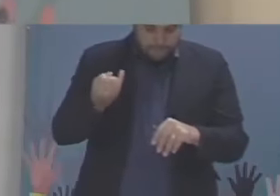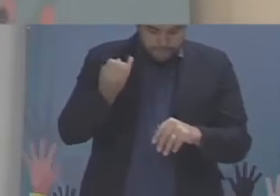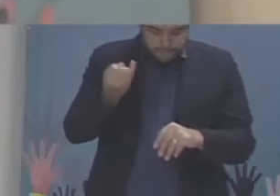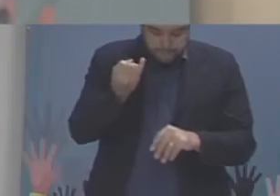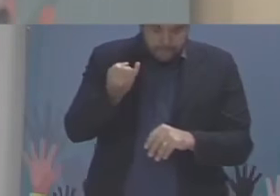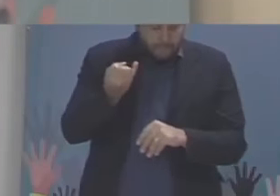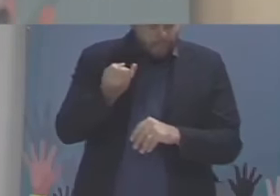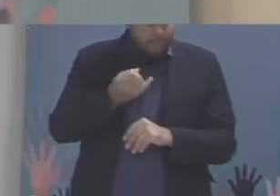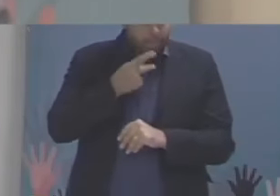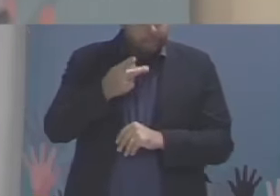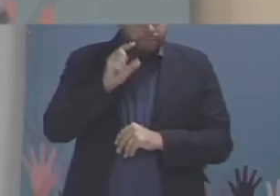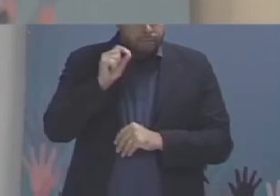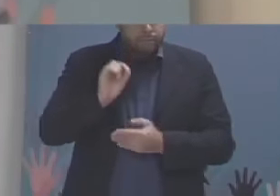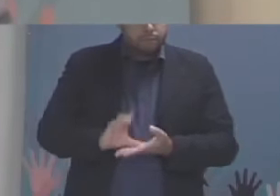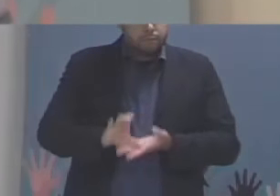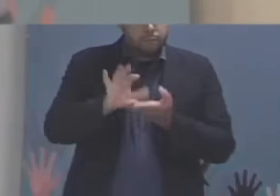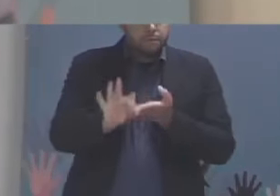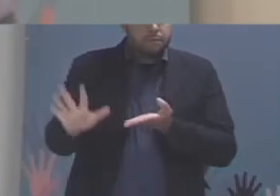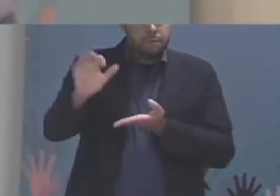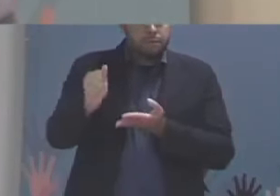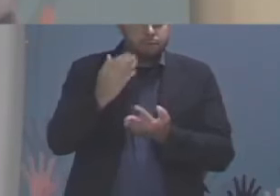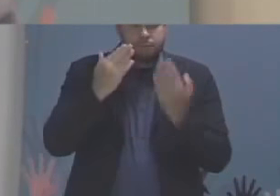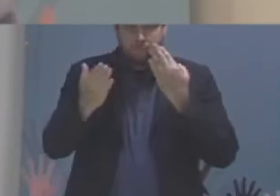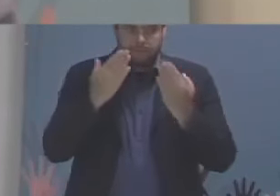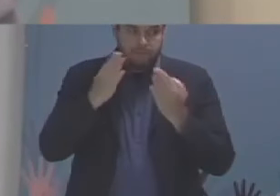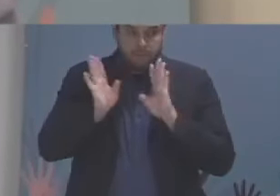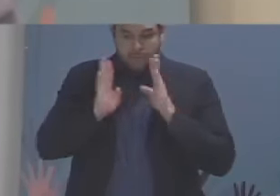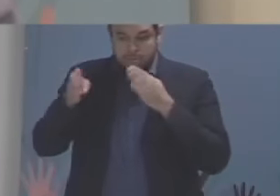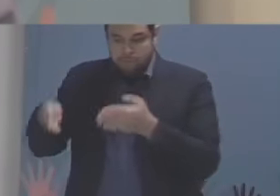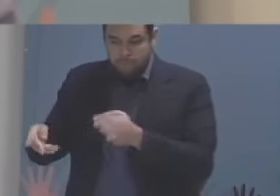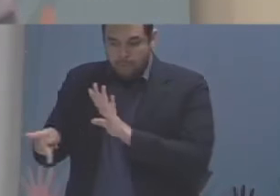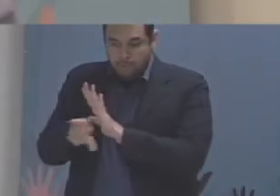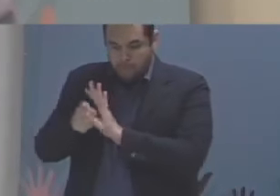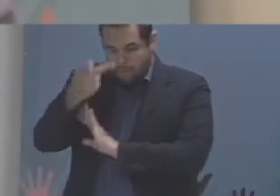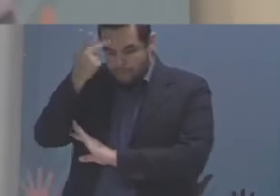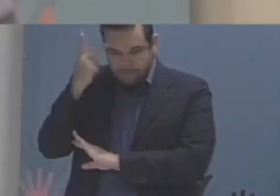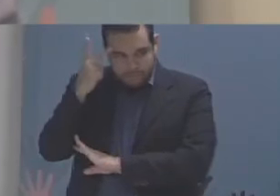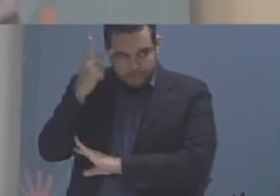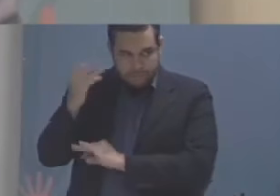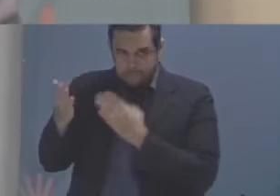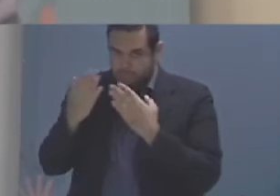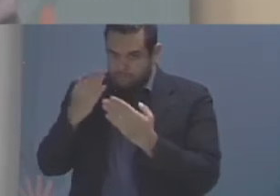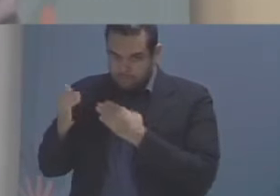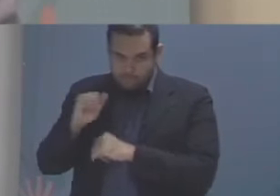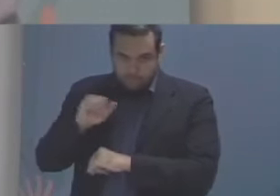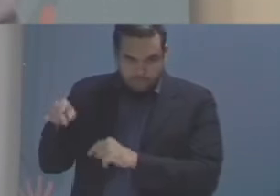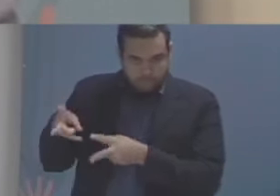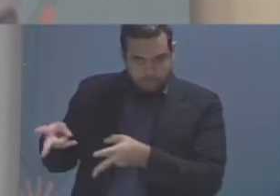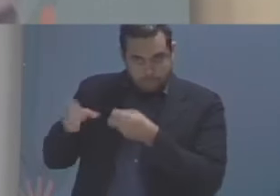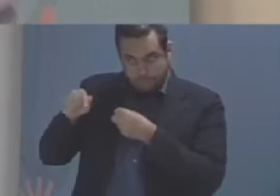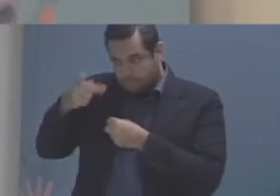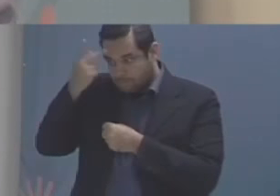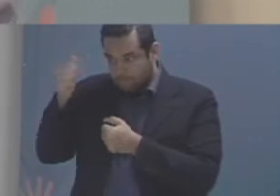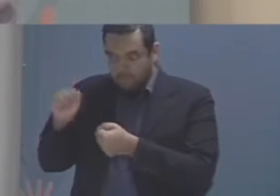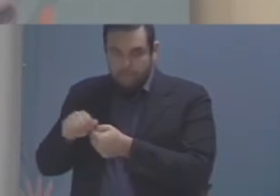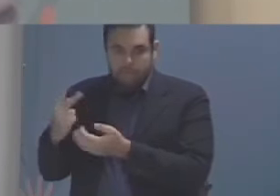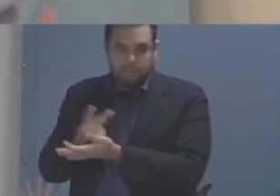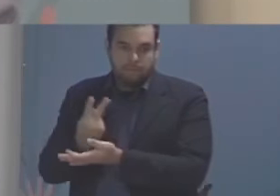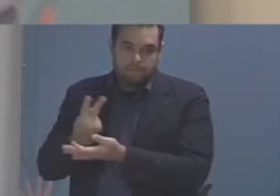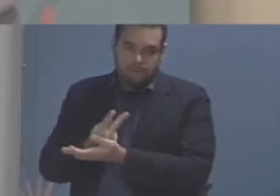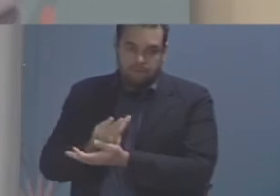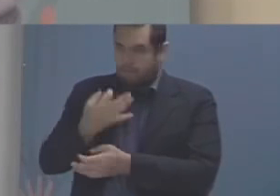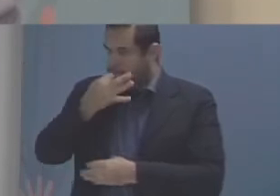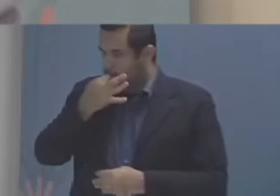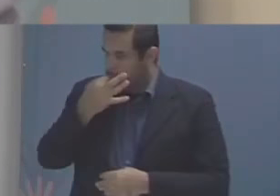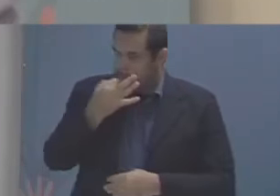por resoluções às pessoas com formação em psicologia. Se você detectar alguma prática, algum exercício legal da profissão, você tem que denunciar